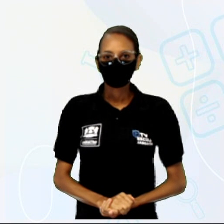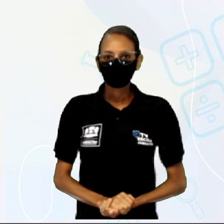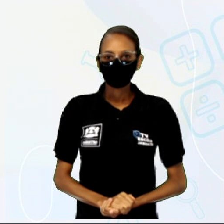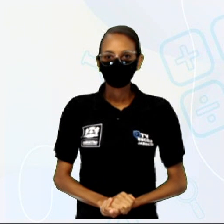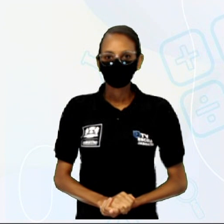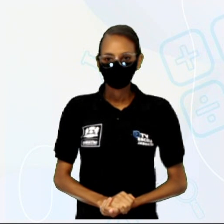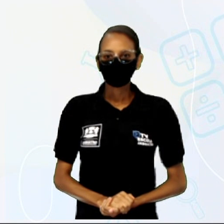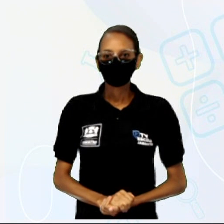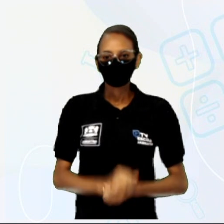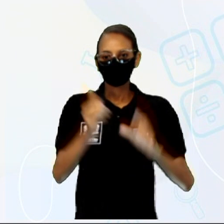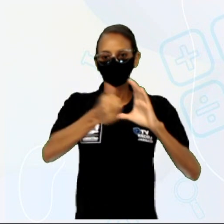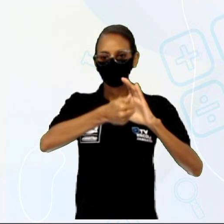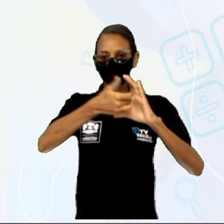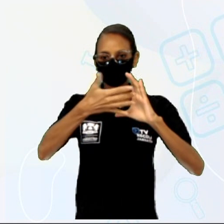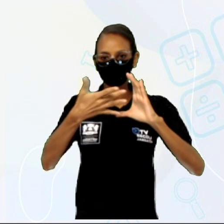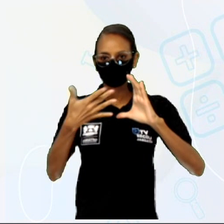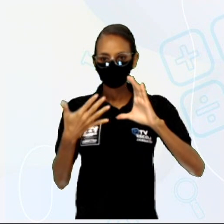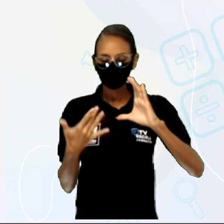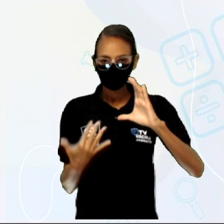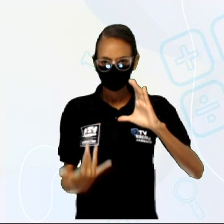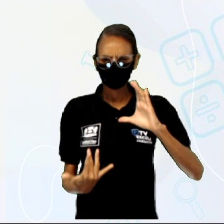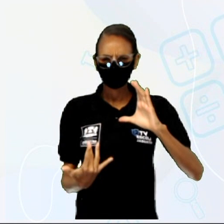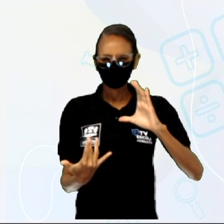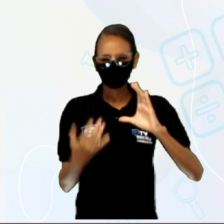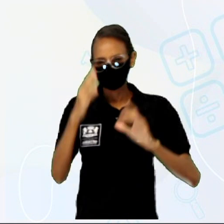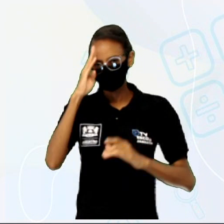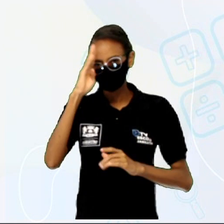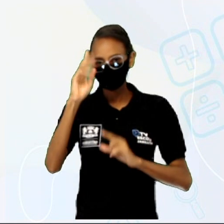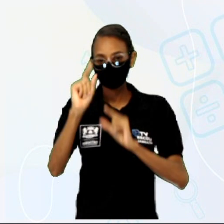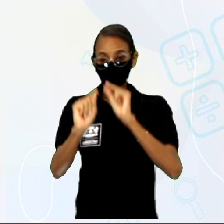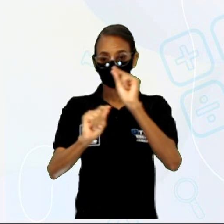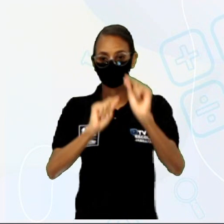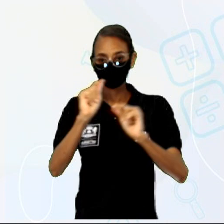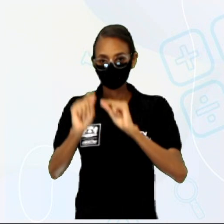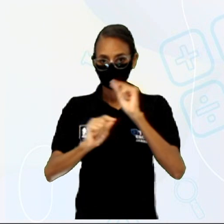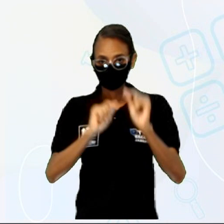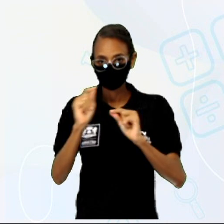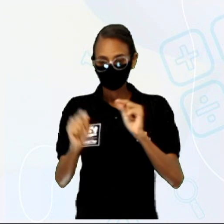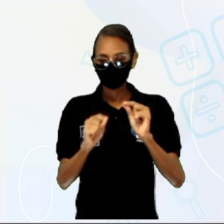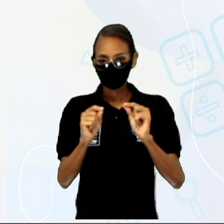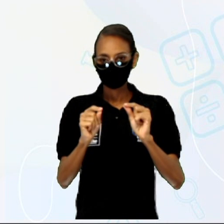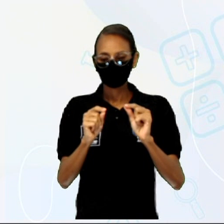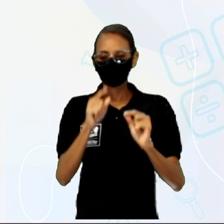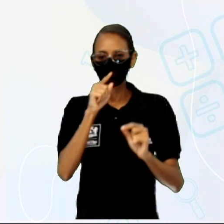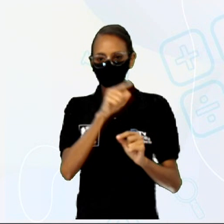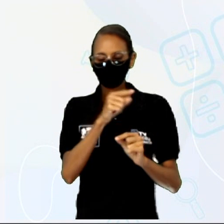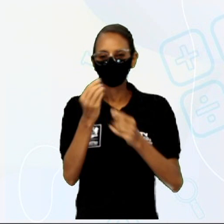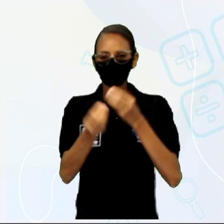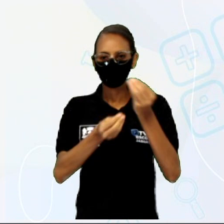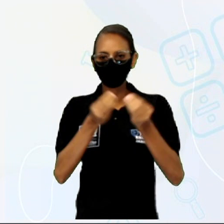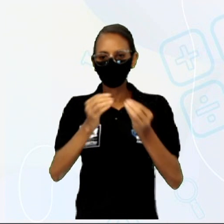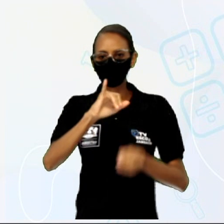Uma das principais características desse povo, que ele também é conhecido como judeus ou